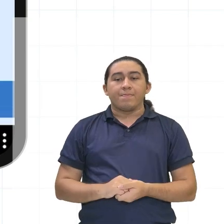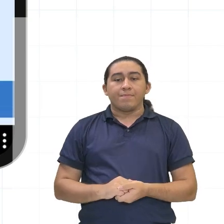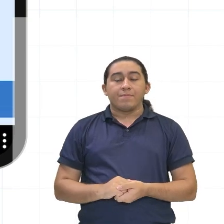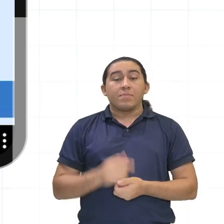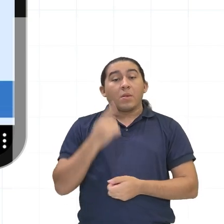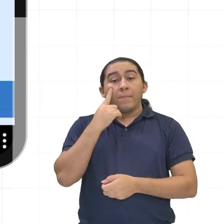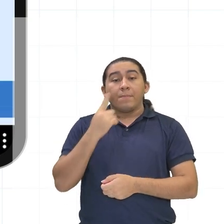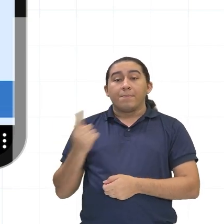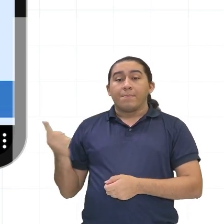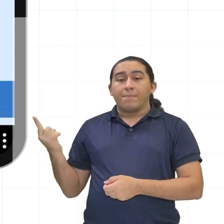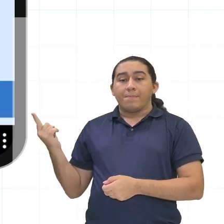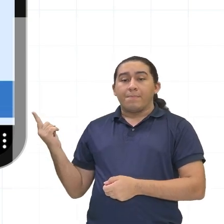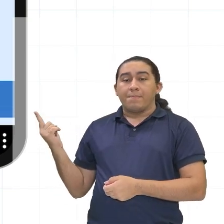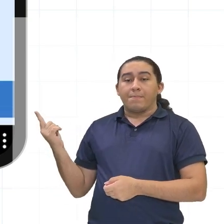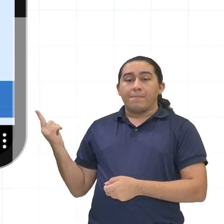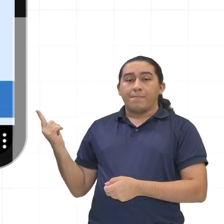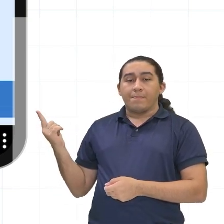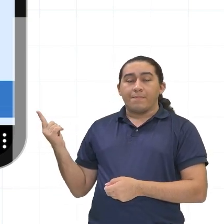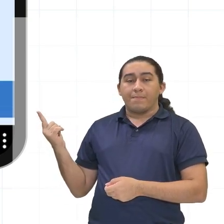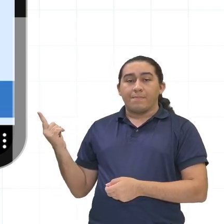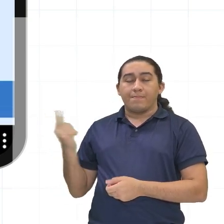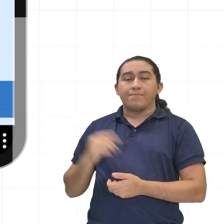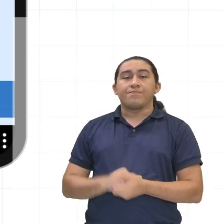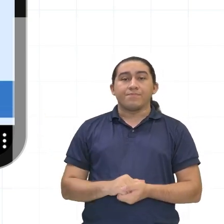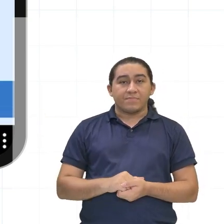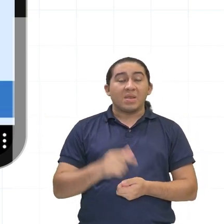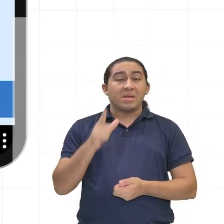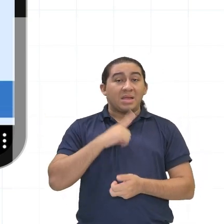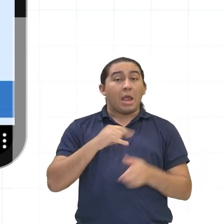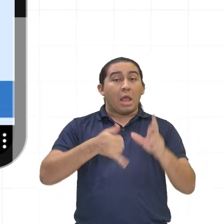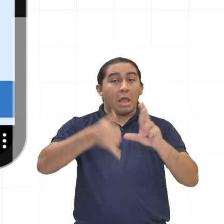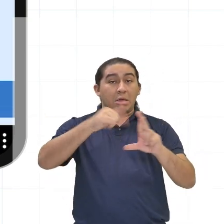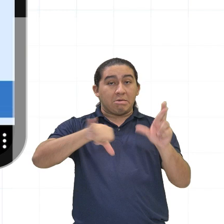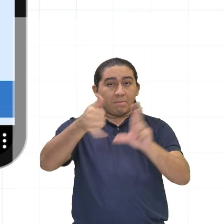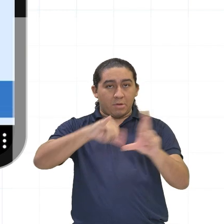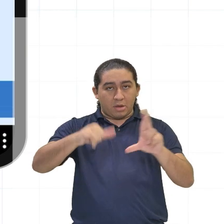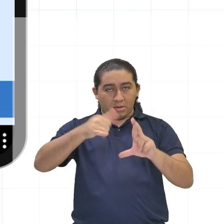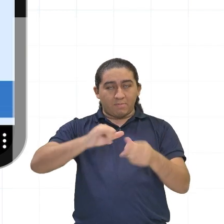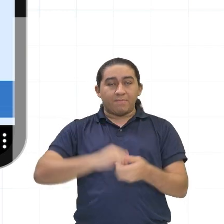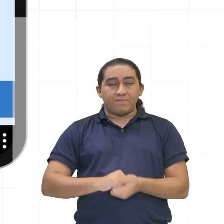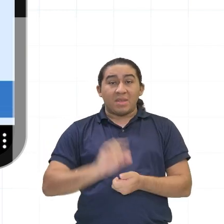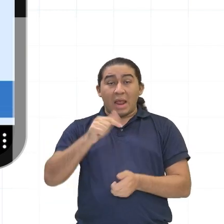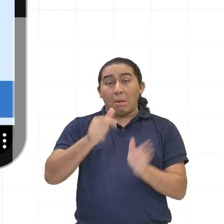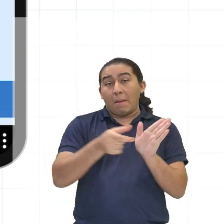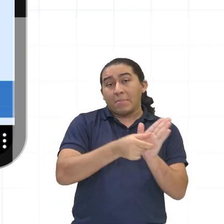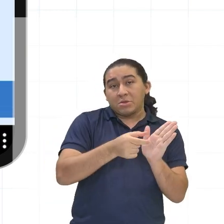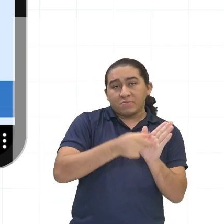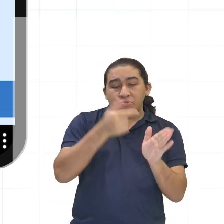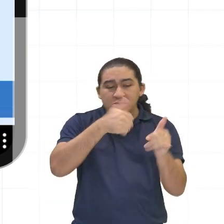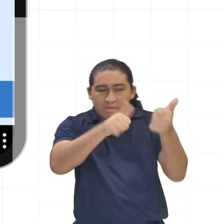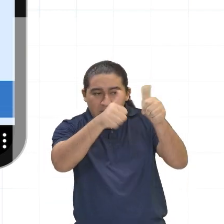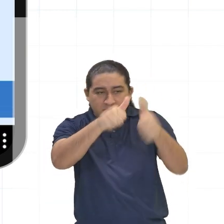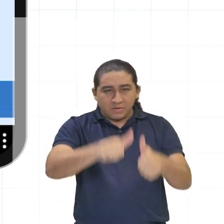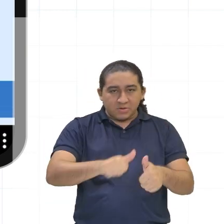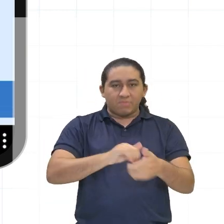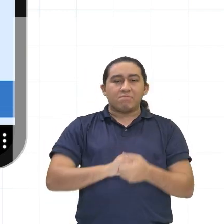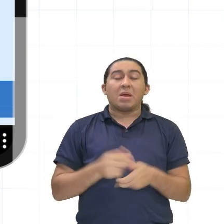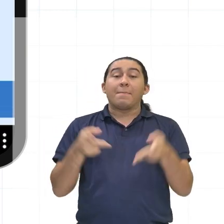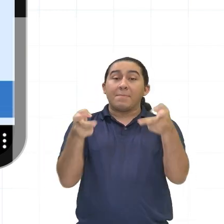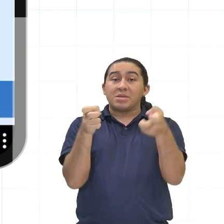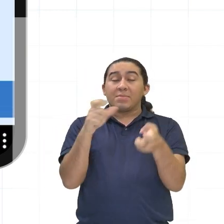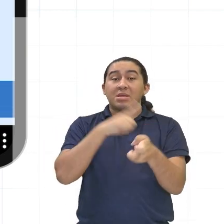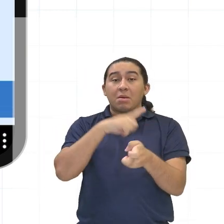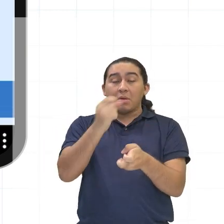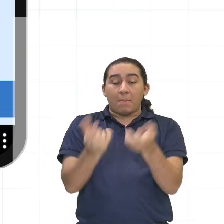estou mostrando para vocês uma reação química. Isso aqui é um simulador. E note que tem uma balança ali em cima. Ela